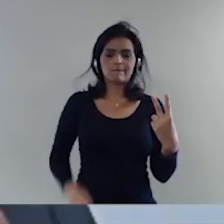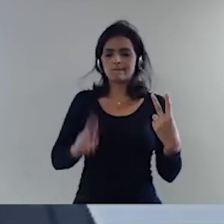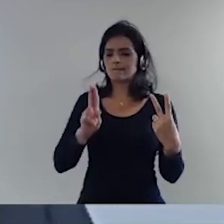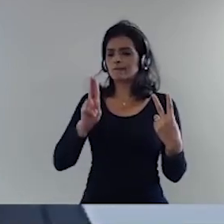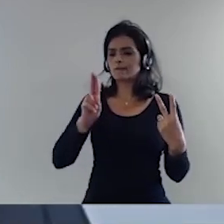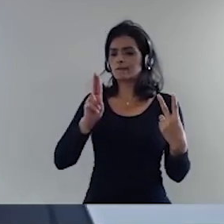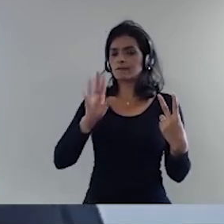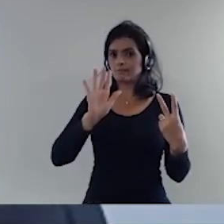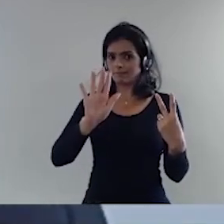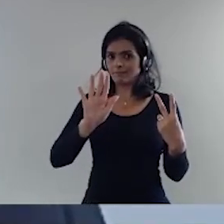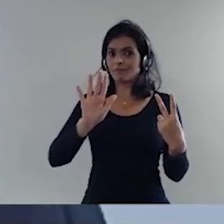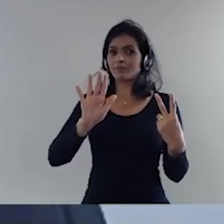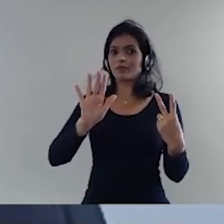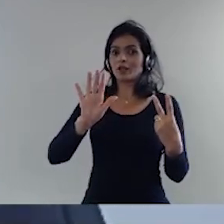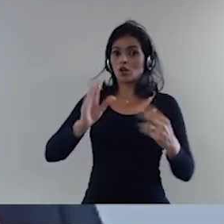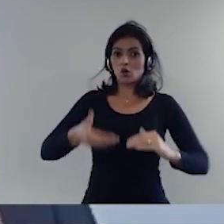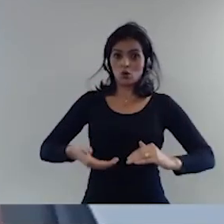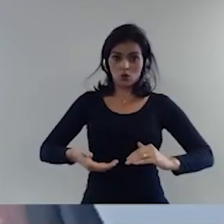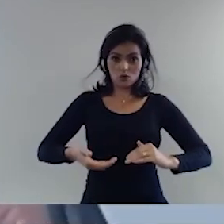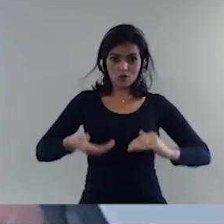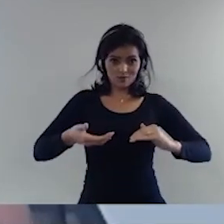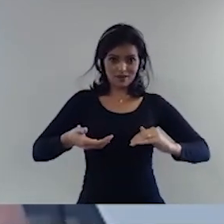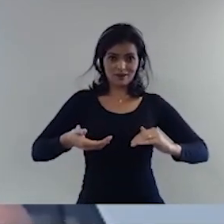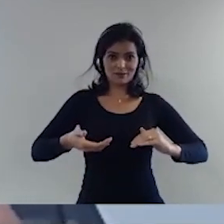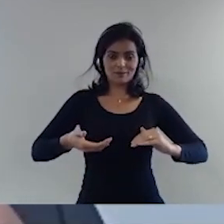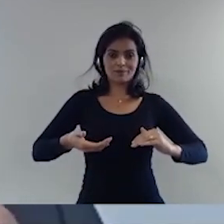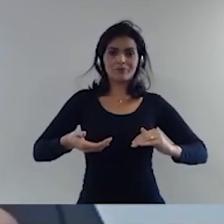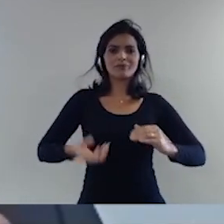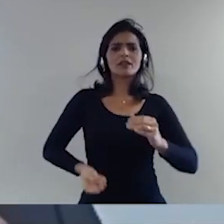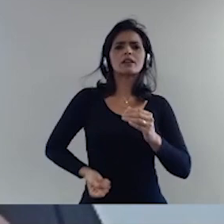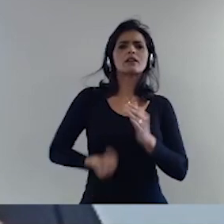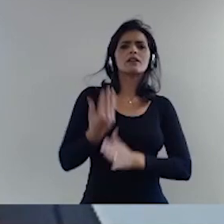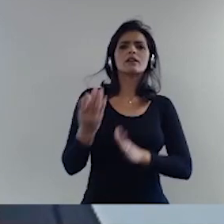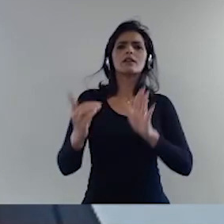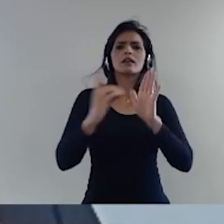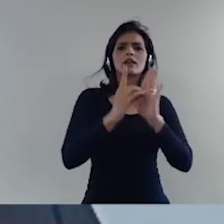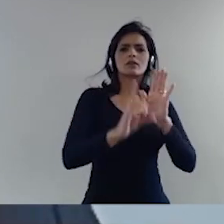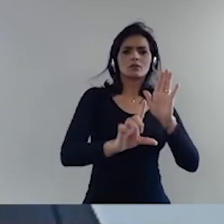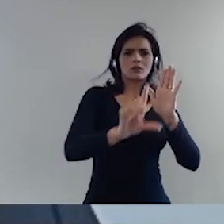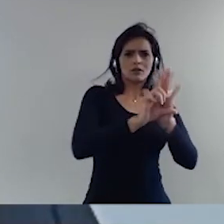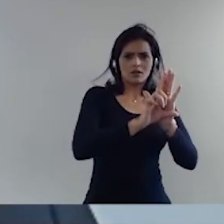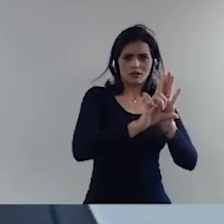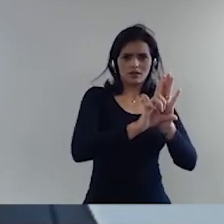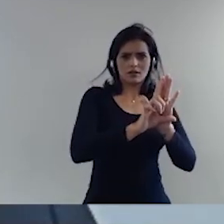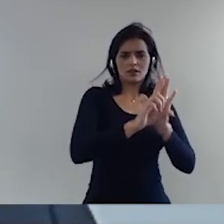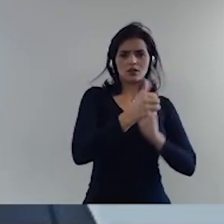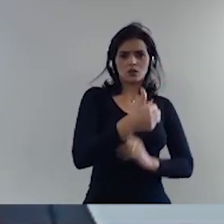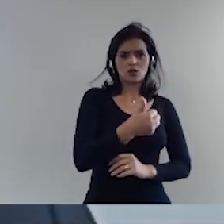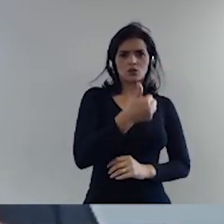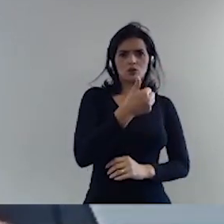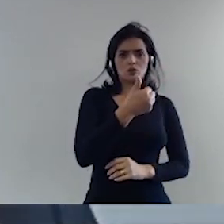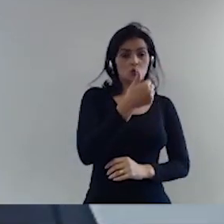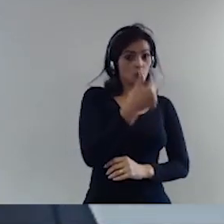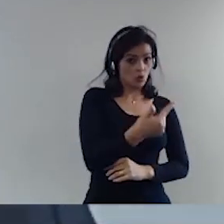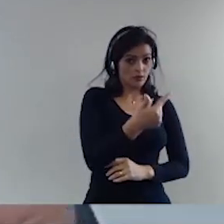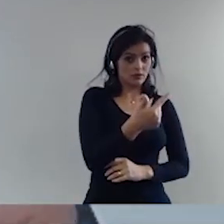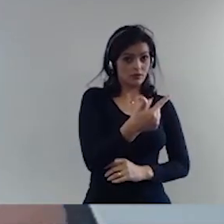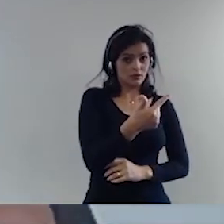União, não, o Congresso, editou um decreto legislativo 2